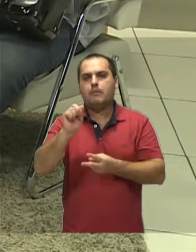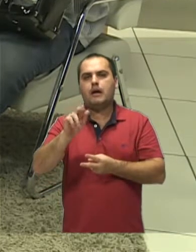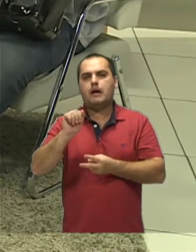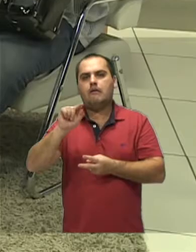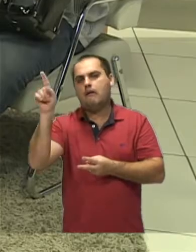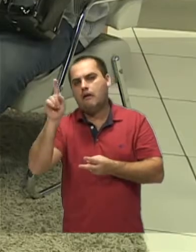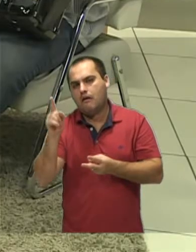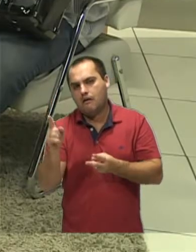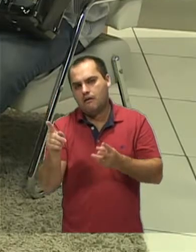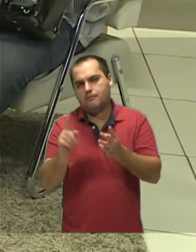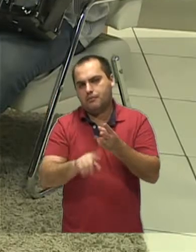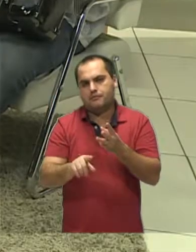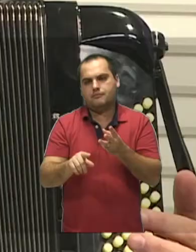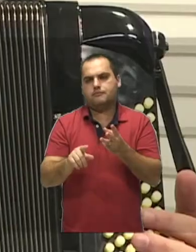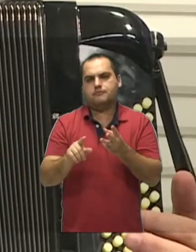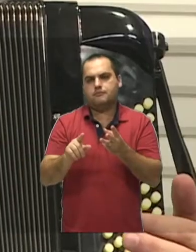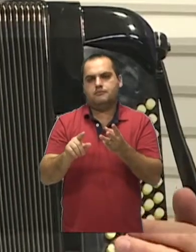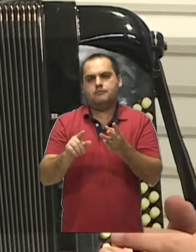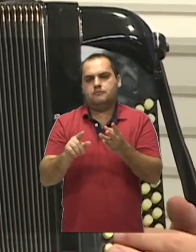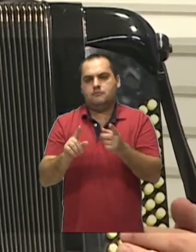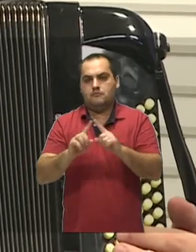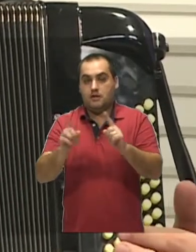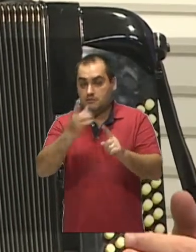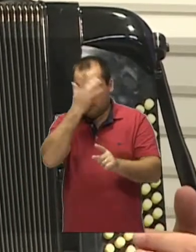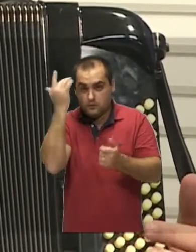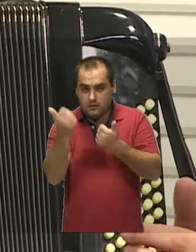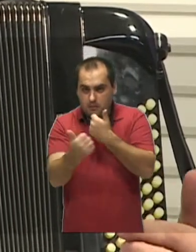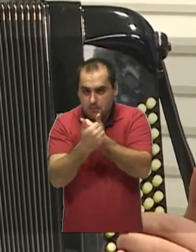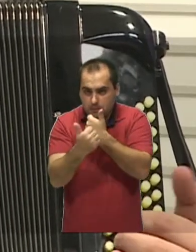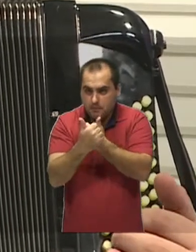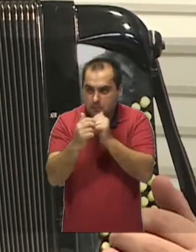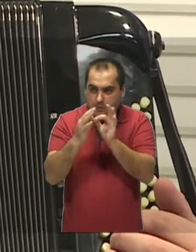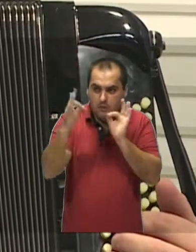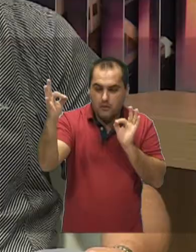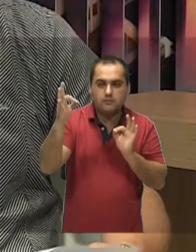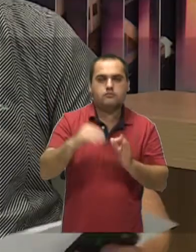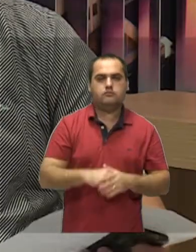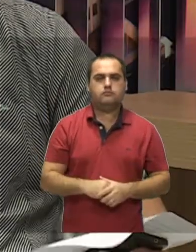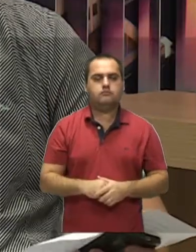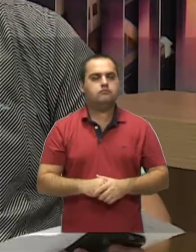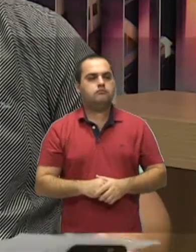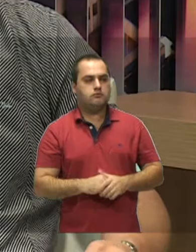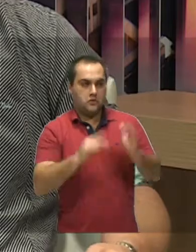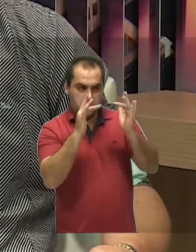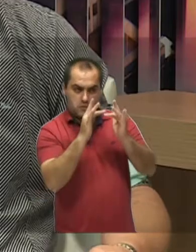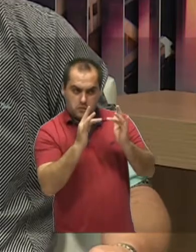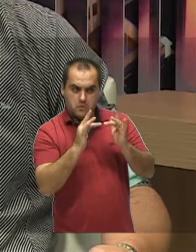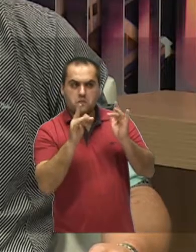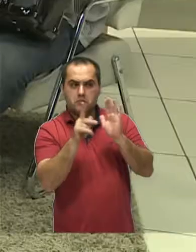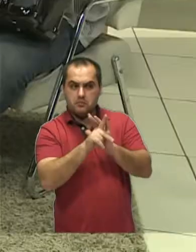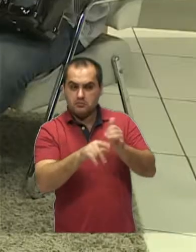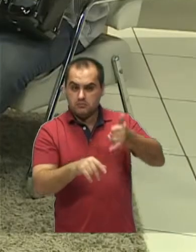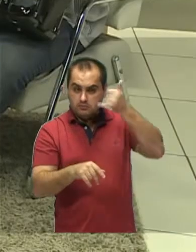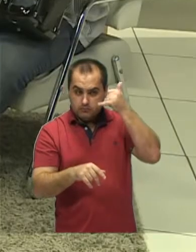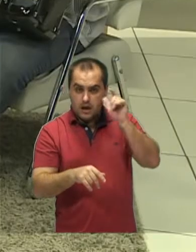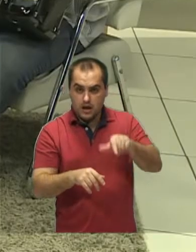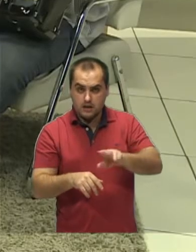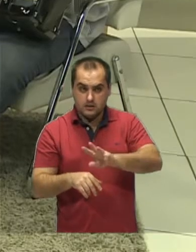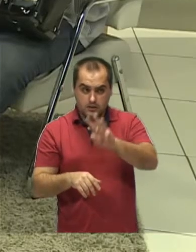né? Enfim, as pessoas não estão tão próximas da gente assim, né? O contato, então, pode ser pelo